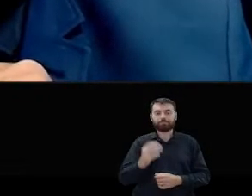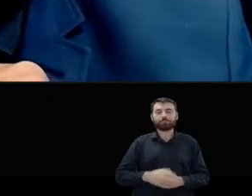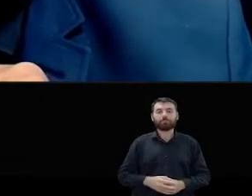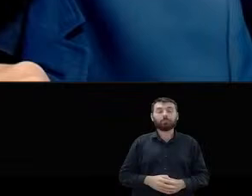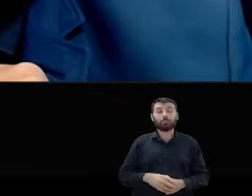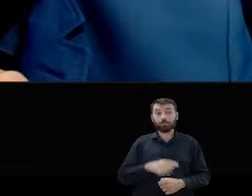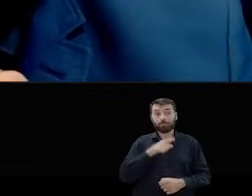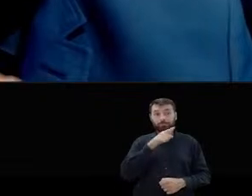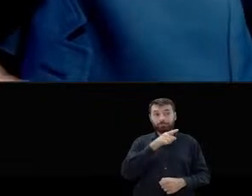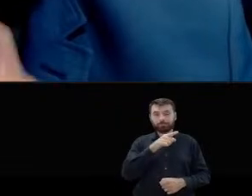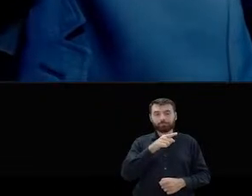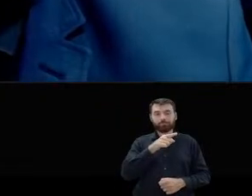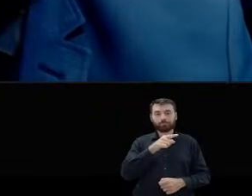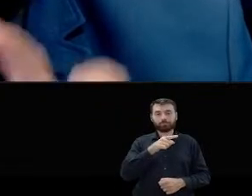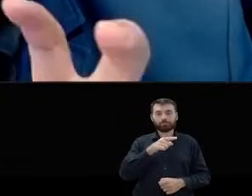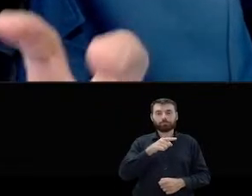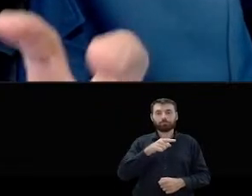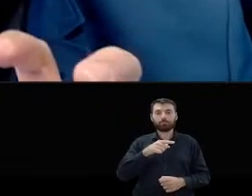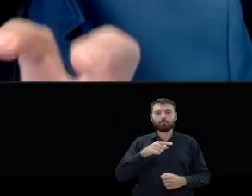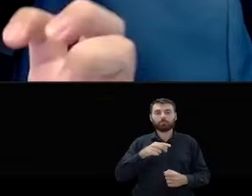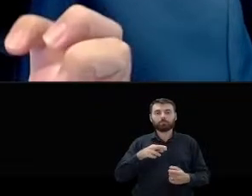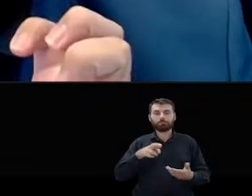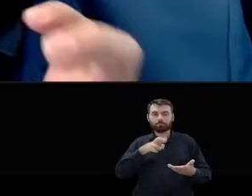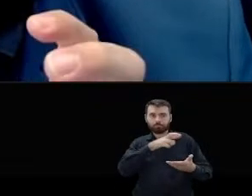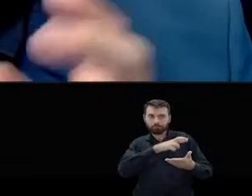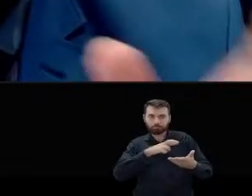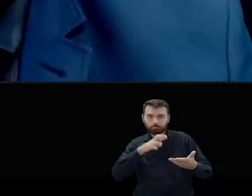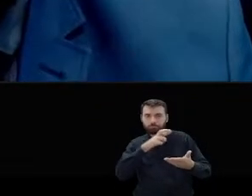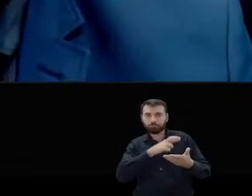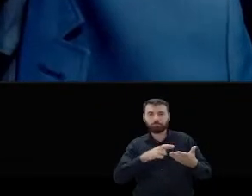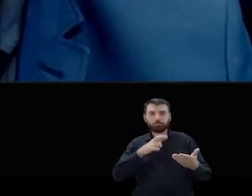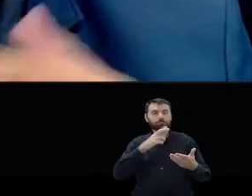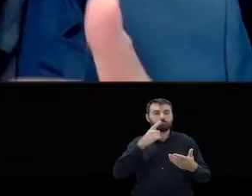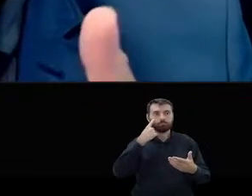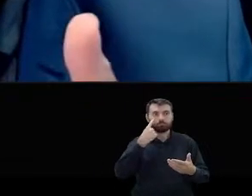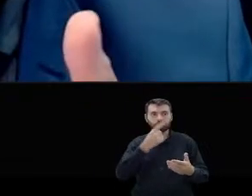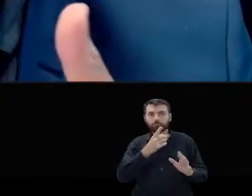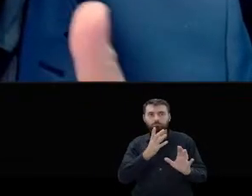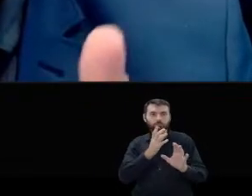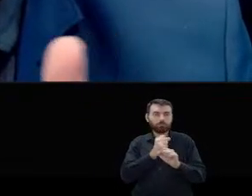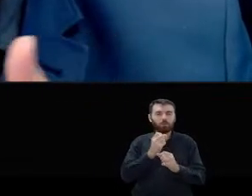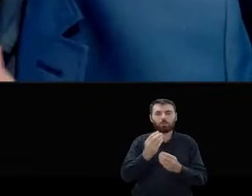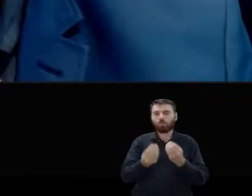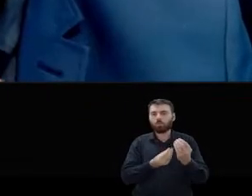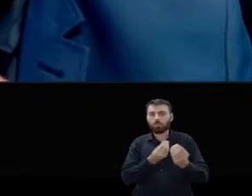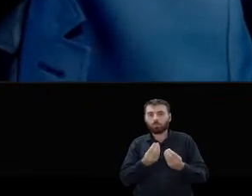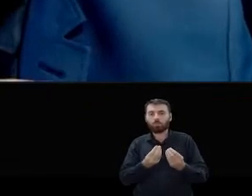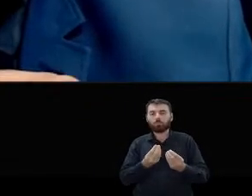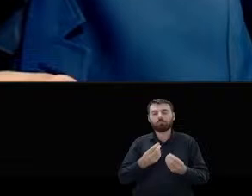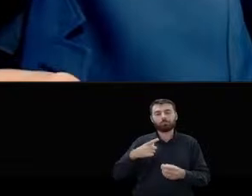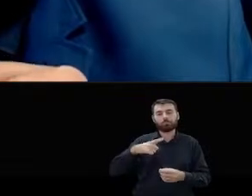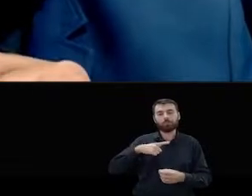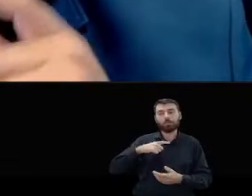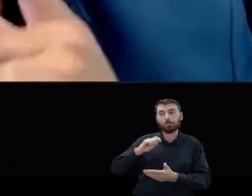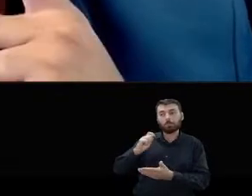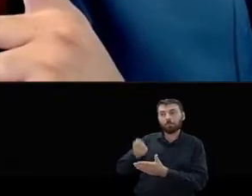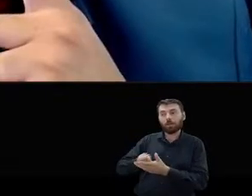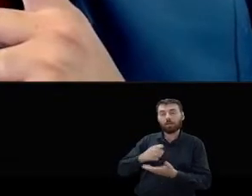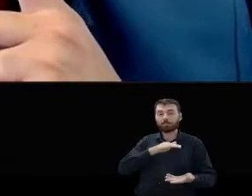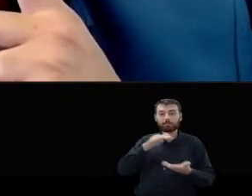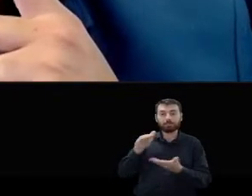ele só apurou os cálculos quando a 13ª sexta foi paga. Isso geralmente no fim do ano, entre novembro e dezembro,